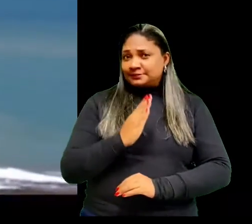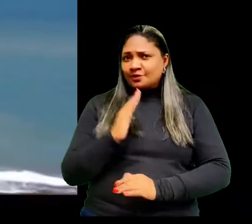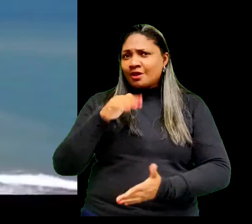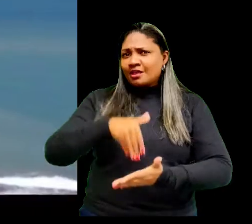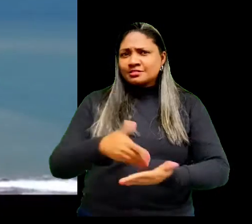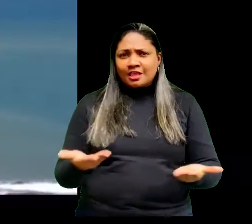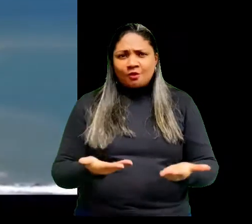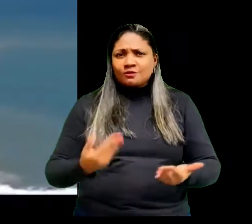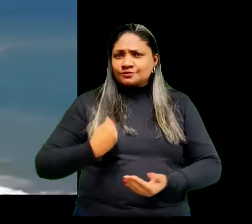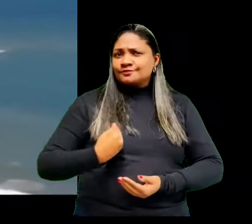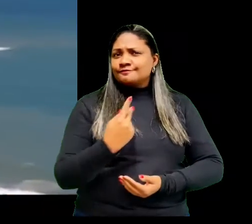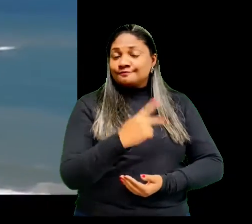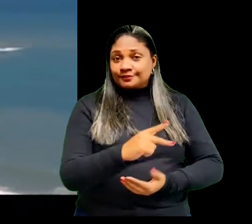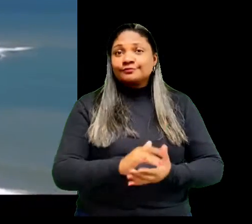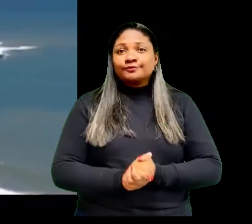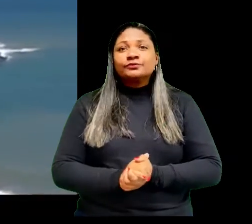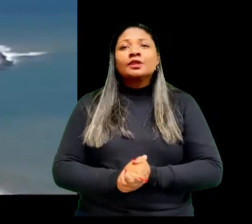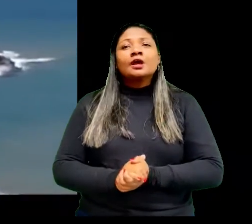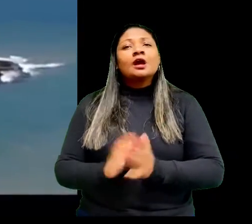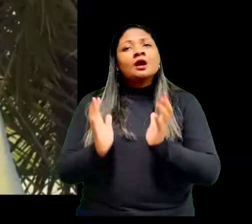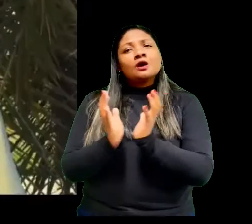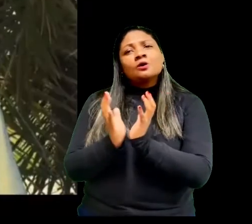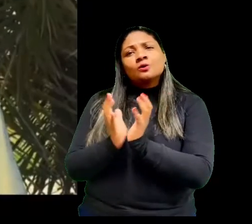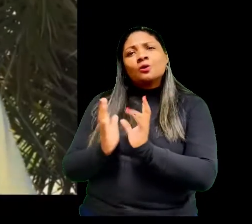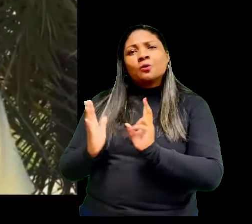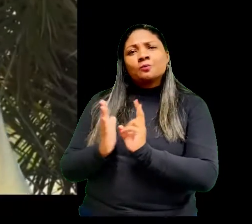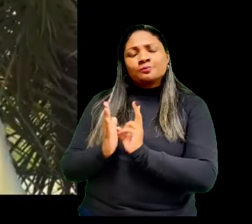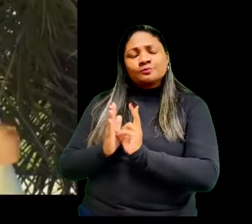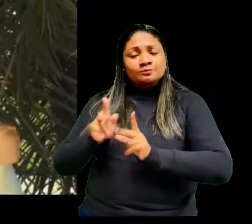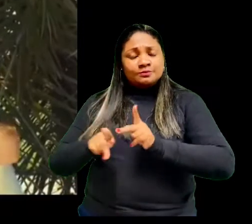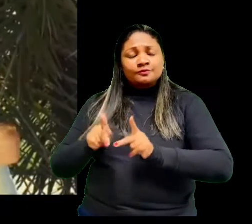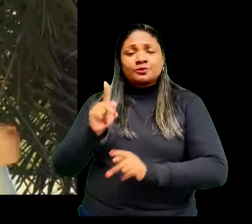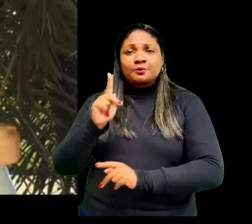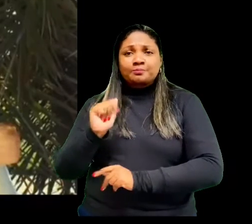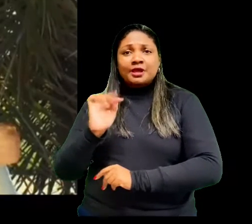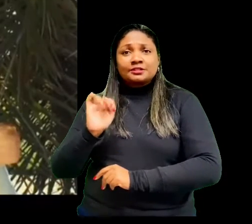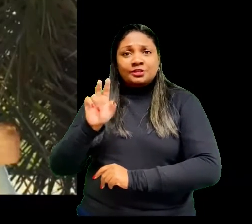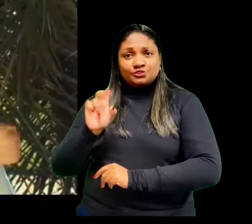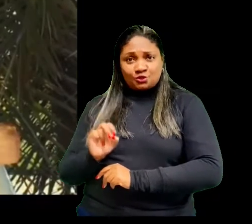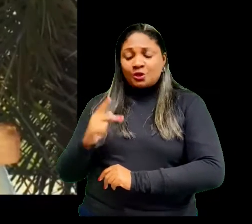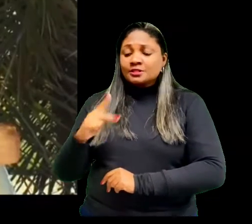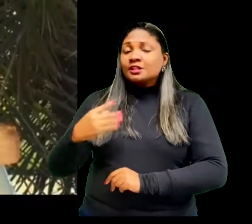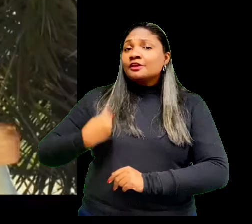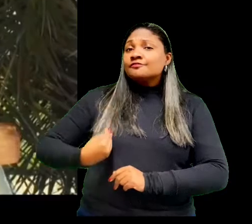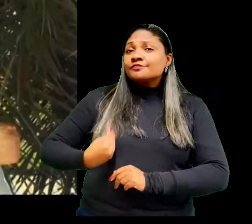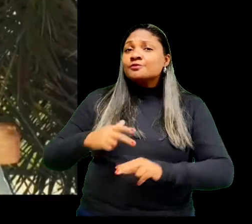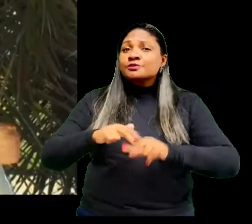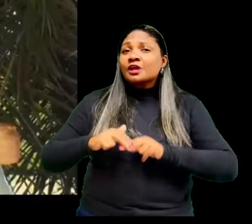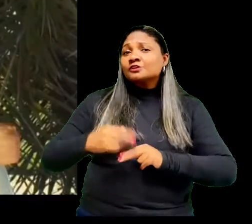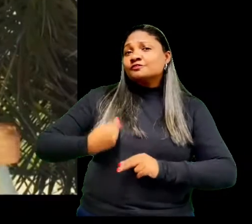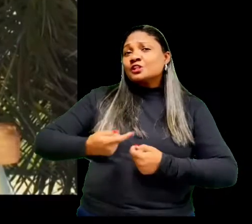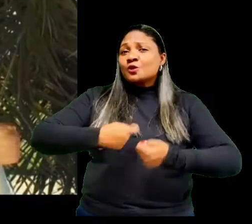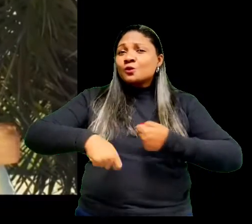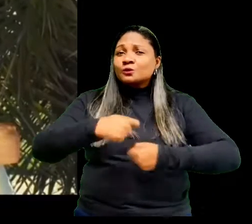até os dias de hoje. O povo pataxó, primeiro ele é uma presença ativa na vida econômica,